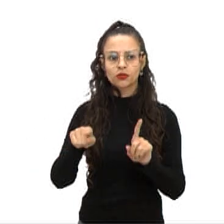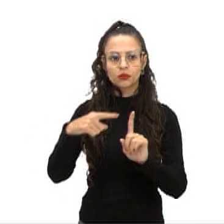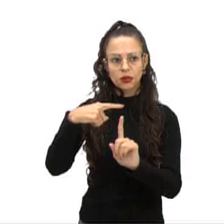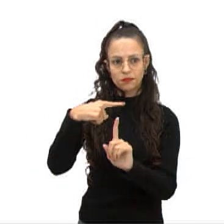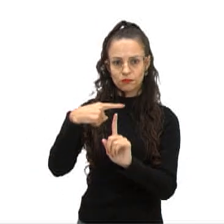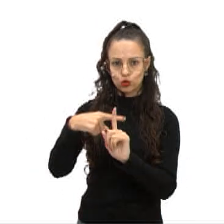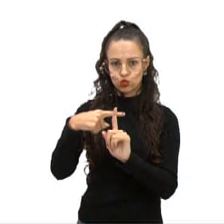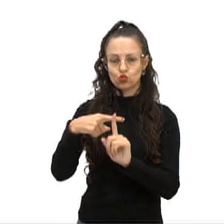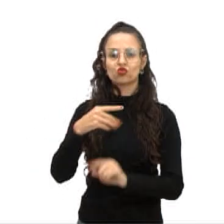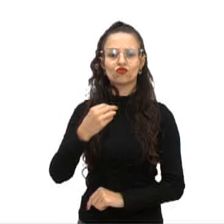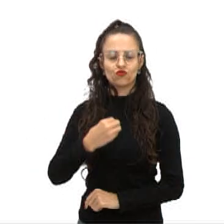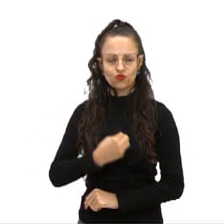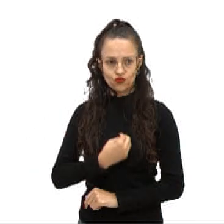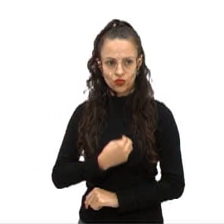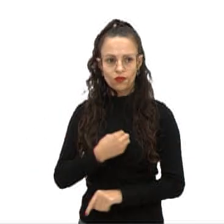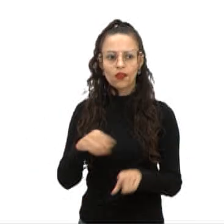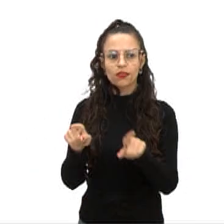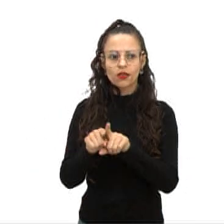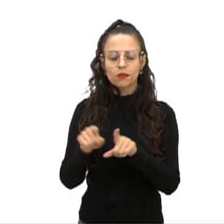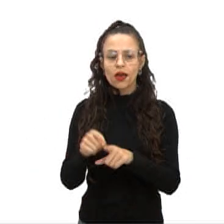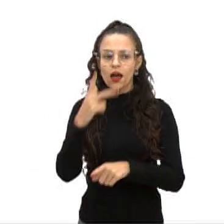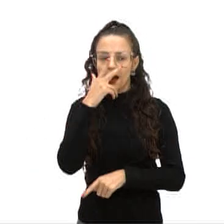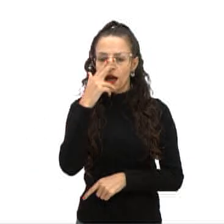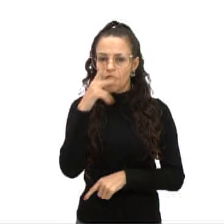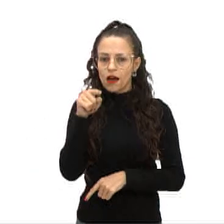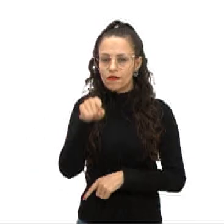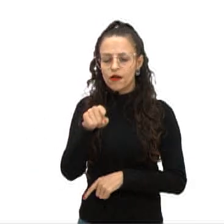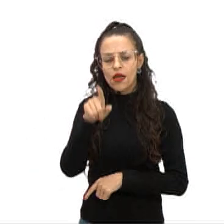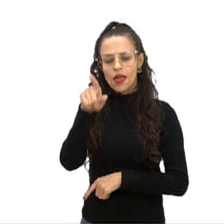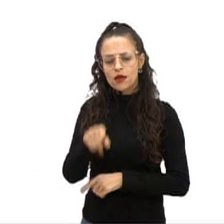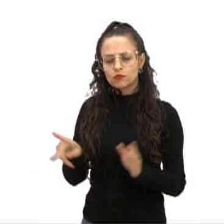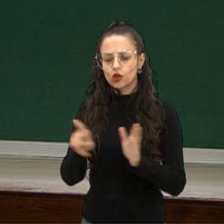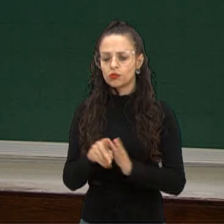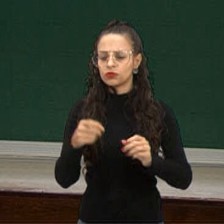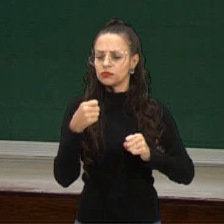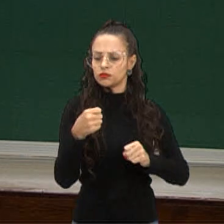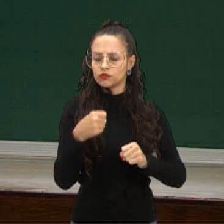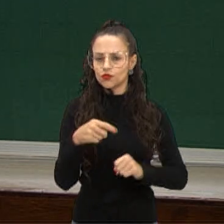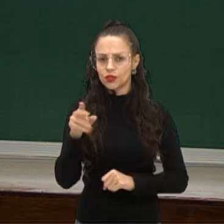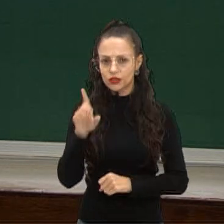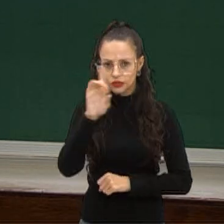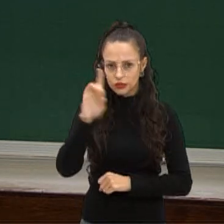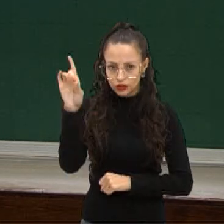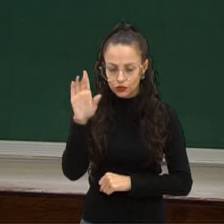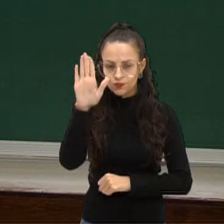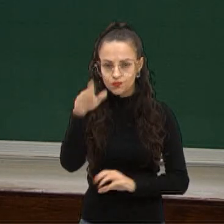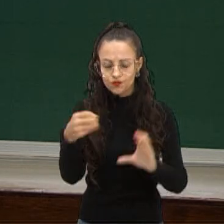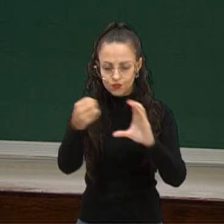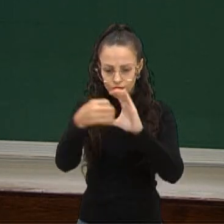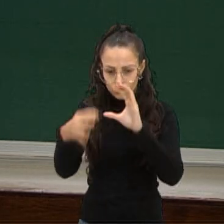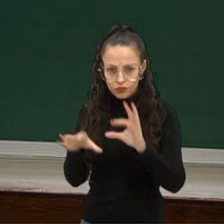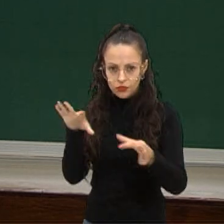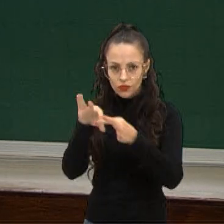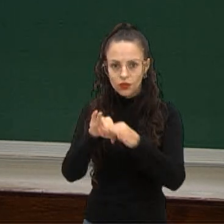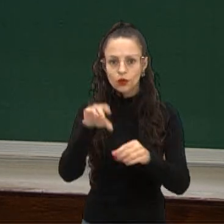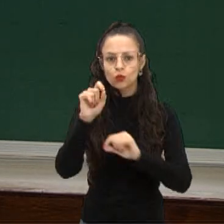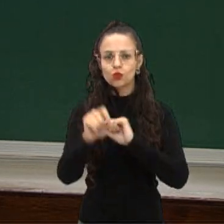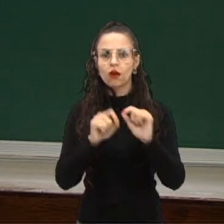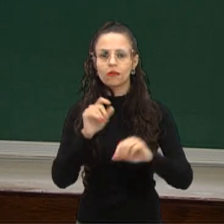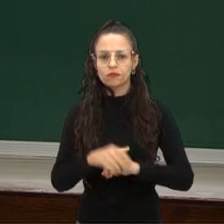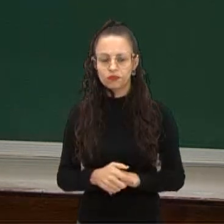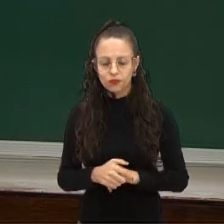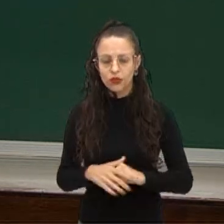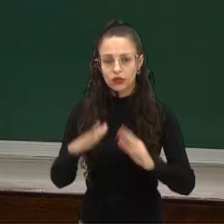falar. E eles consideravam as igrejas, né, fortalezas de Deus. Pessoal, uma coisa que é característica é que,